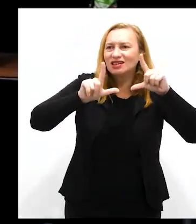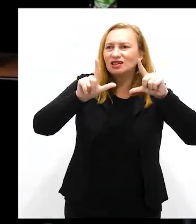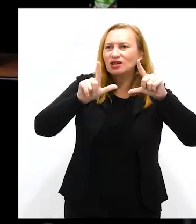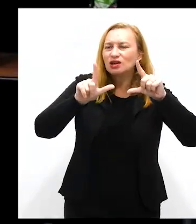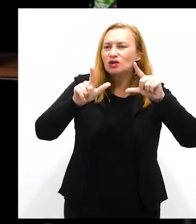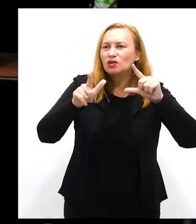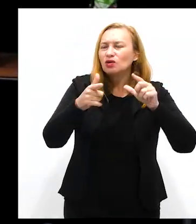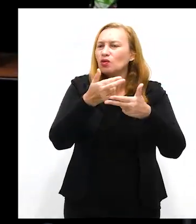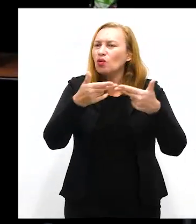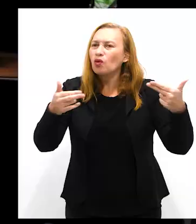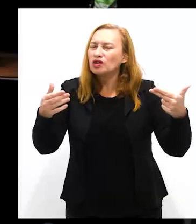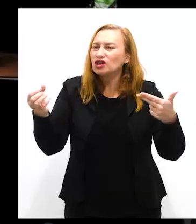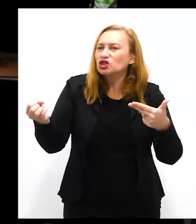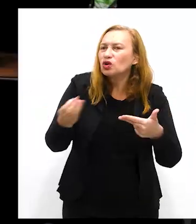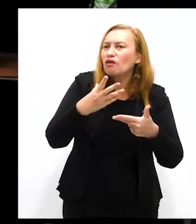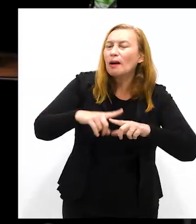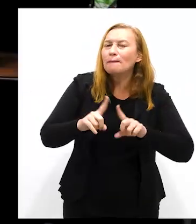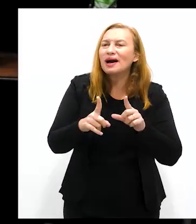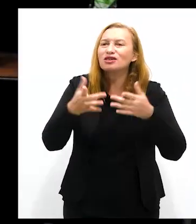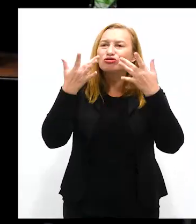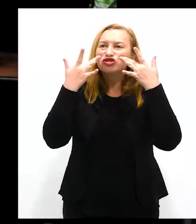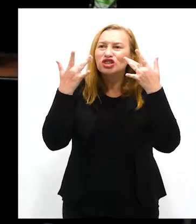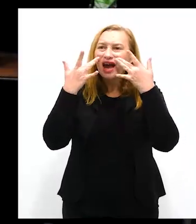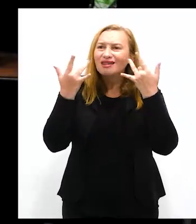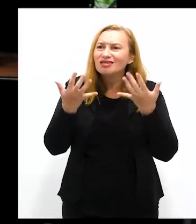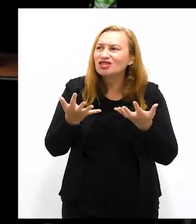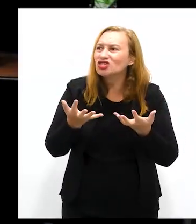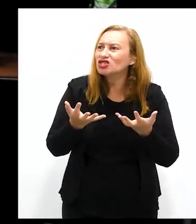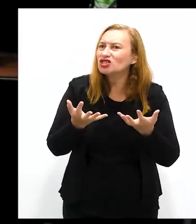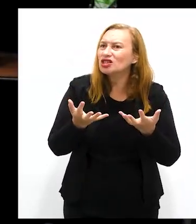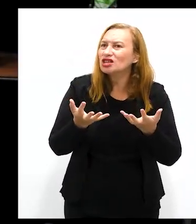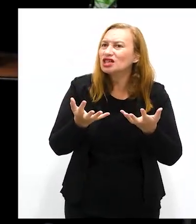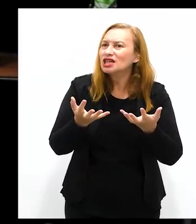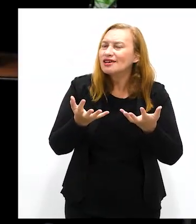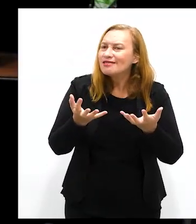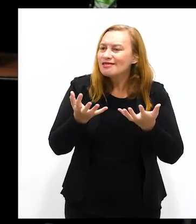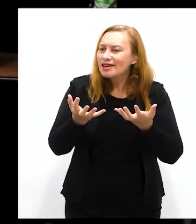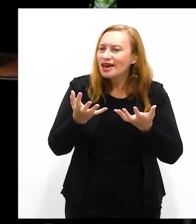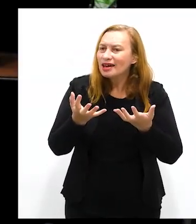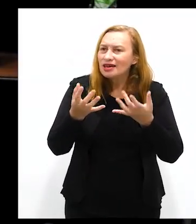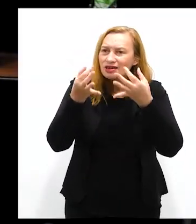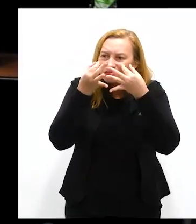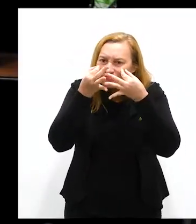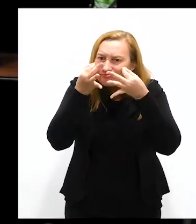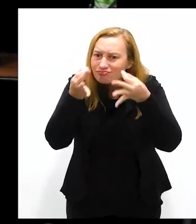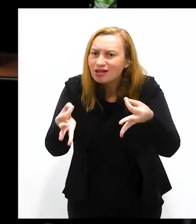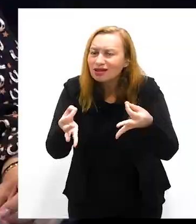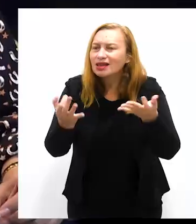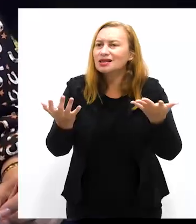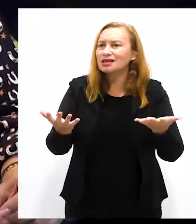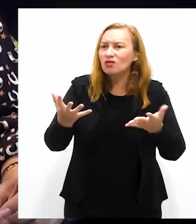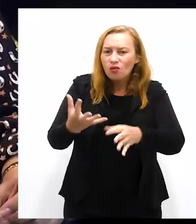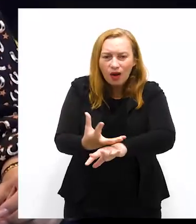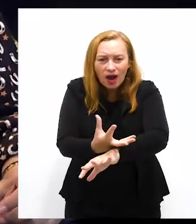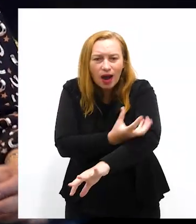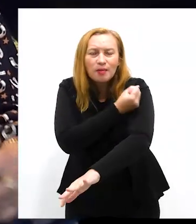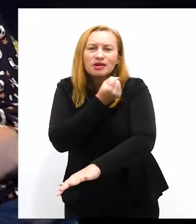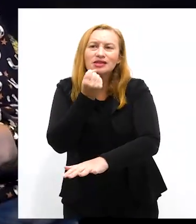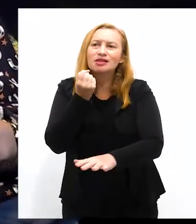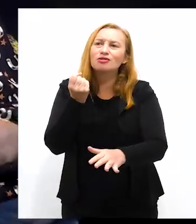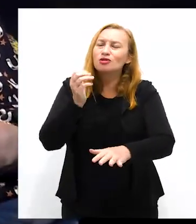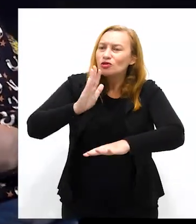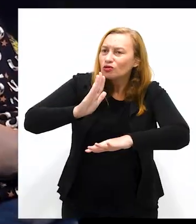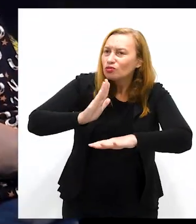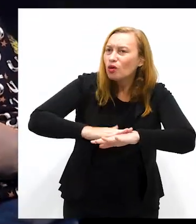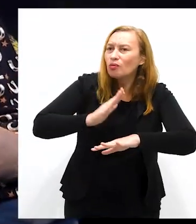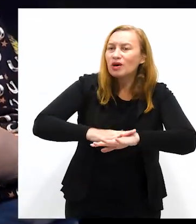ela vem com a inovação, mas o teatro, a gente tenta fazer algumas coisas que chame de desperta. É o que eu tô falando. Eu fiz uma paixão... lida com a